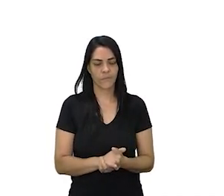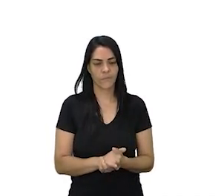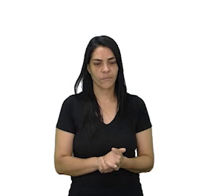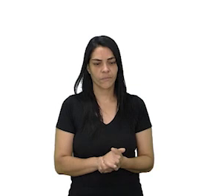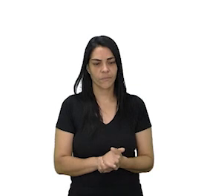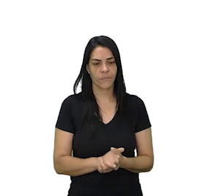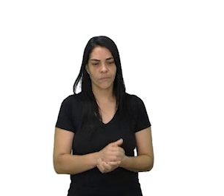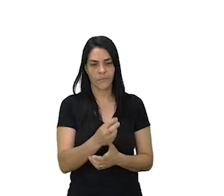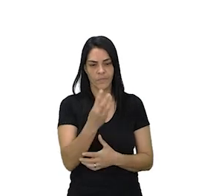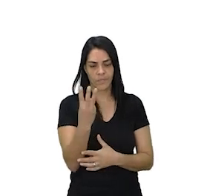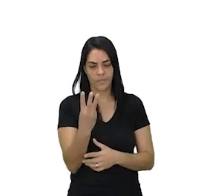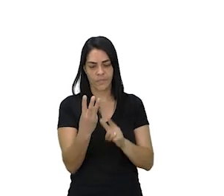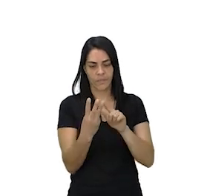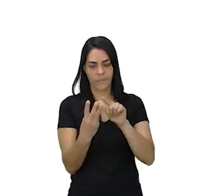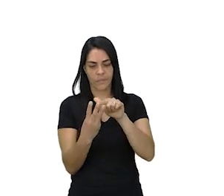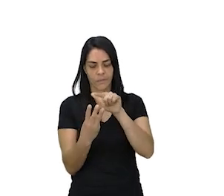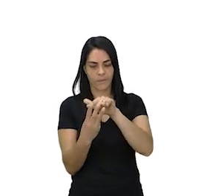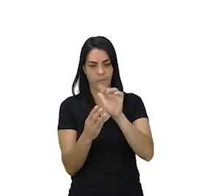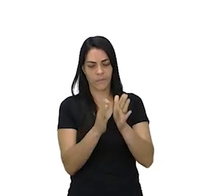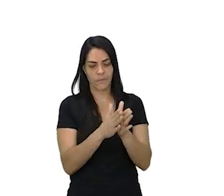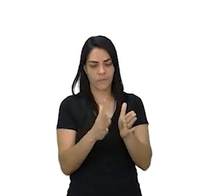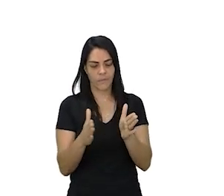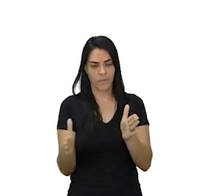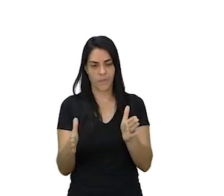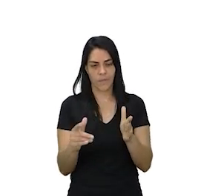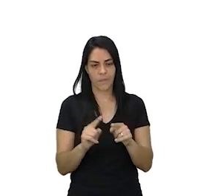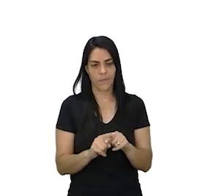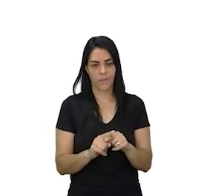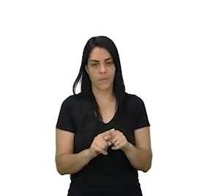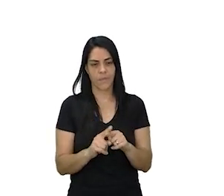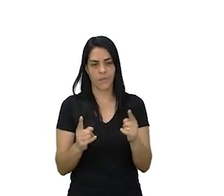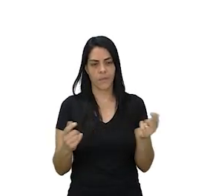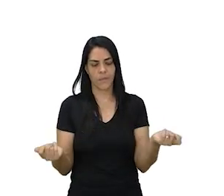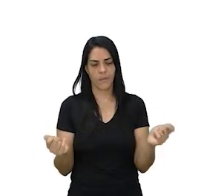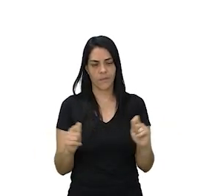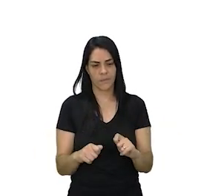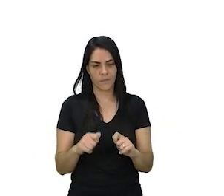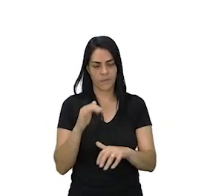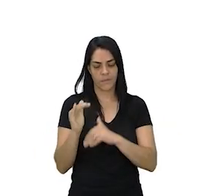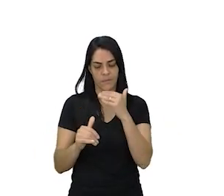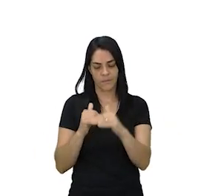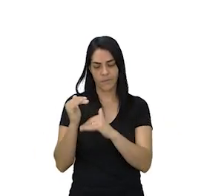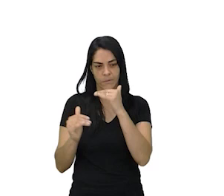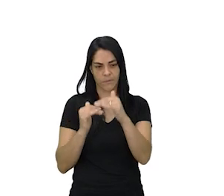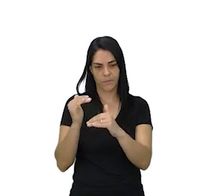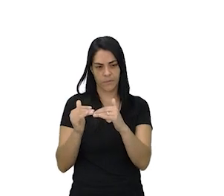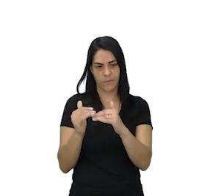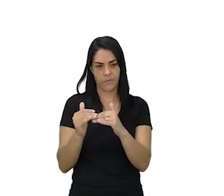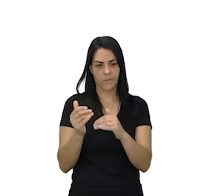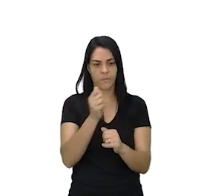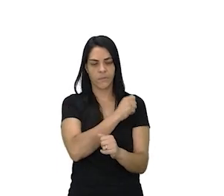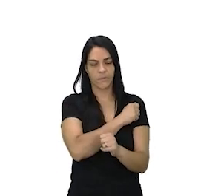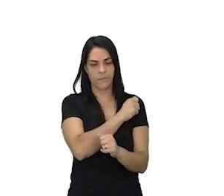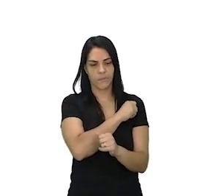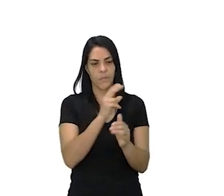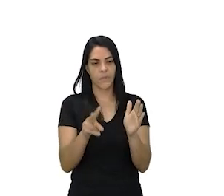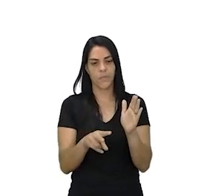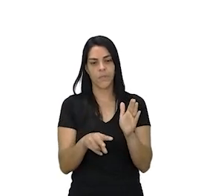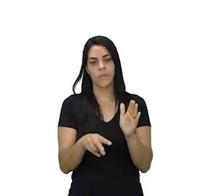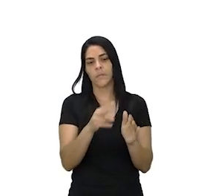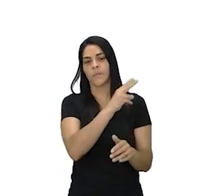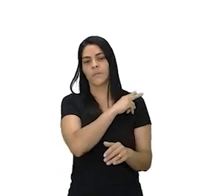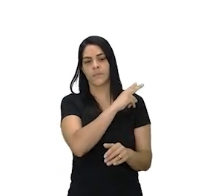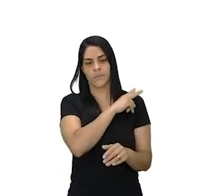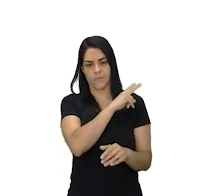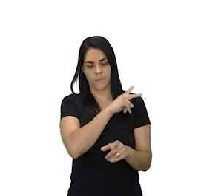subdividida em 3 etapas, e pode ser, por exemplo, desenvolvida para alunos do 2º ano, mas eu também